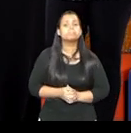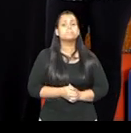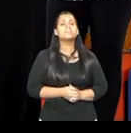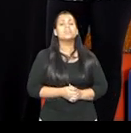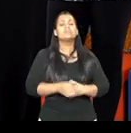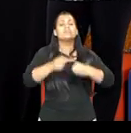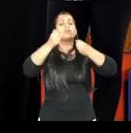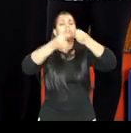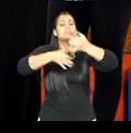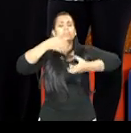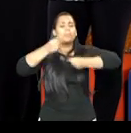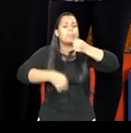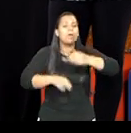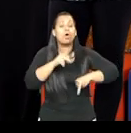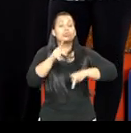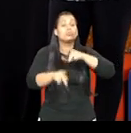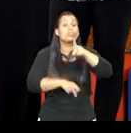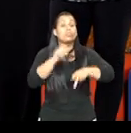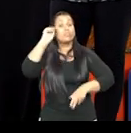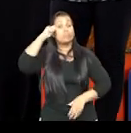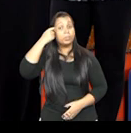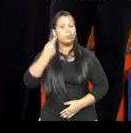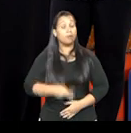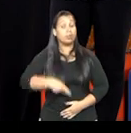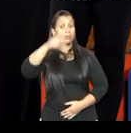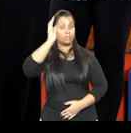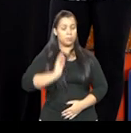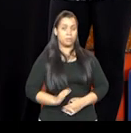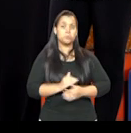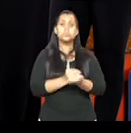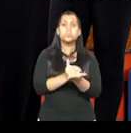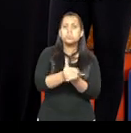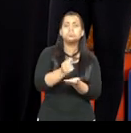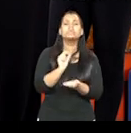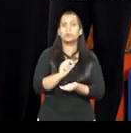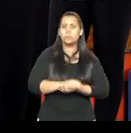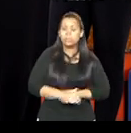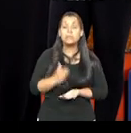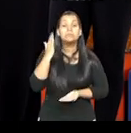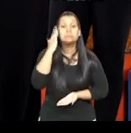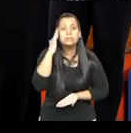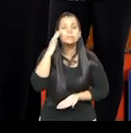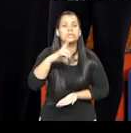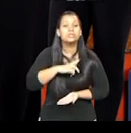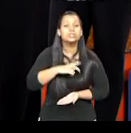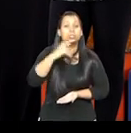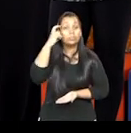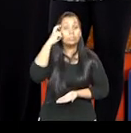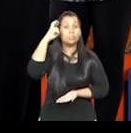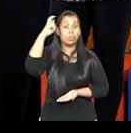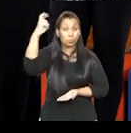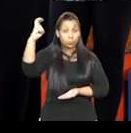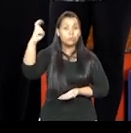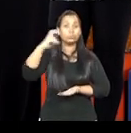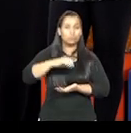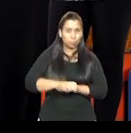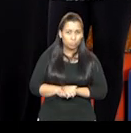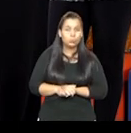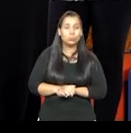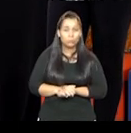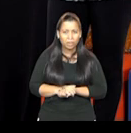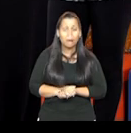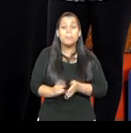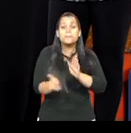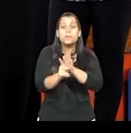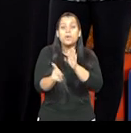algumas contribuições dos povos africanos no nosso país. Para começar, você sabia que há uma cultura milenar na área da